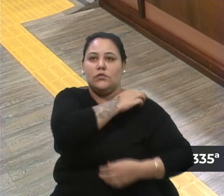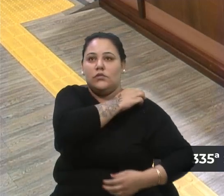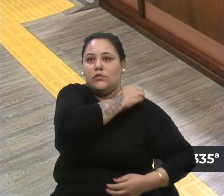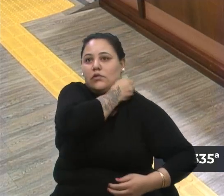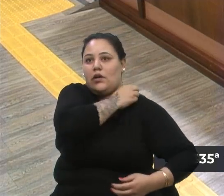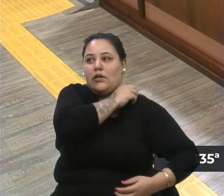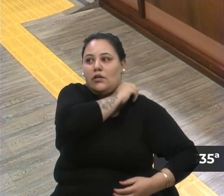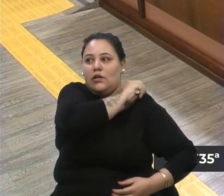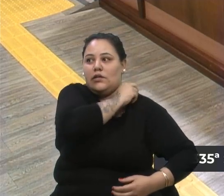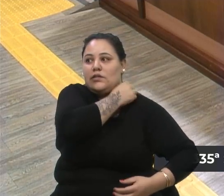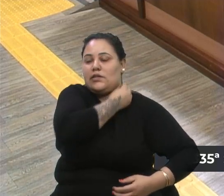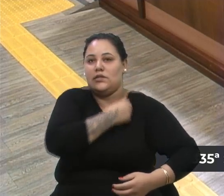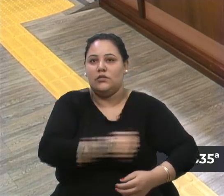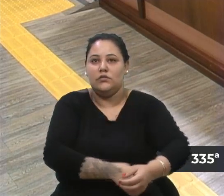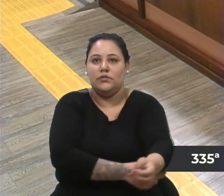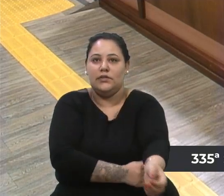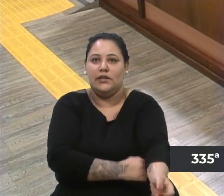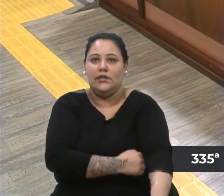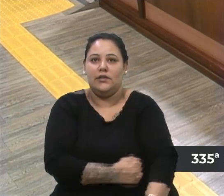Meu Deus, mas nem cheguei